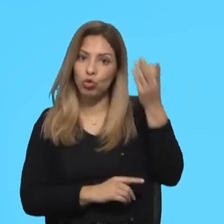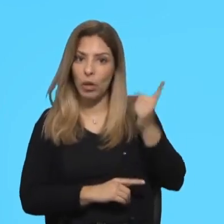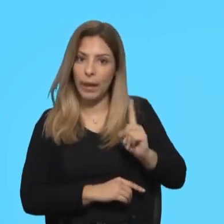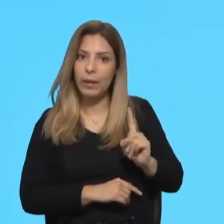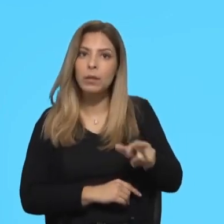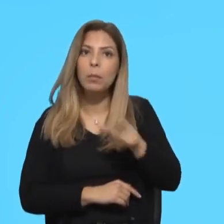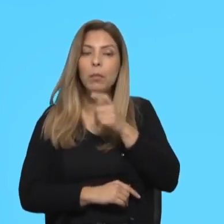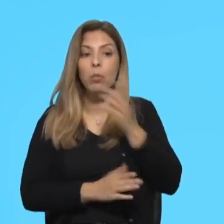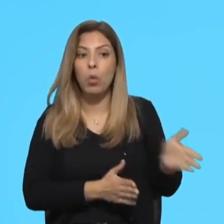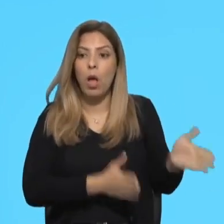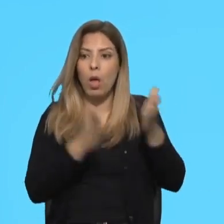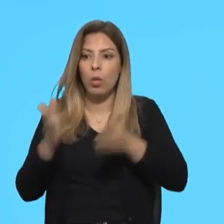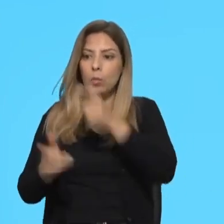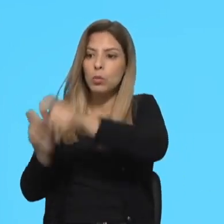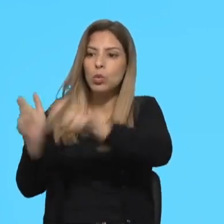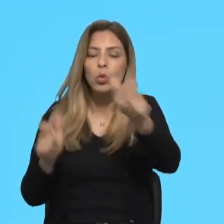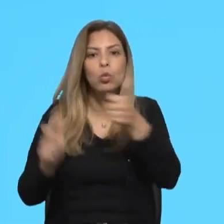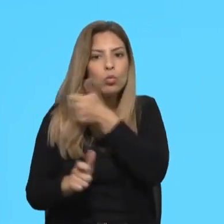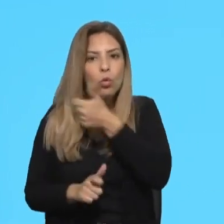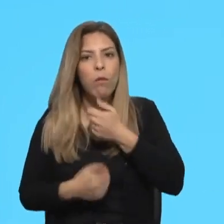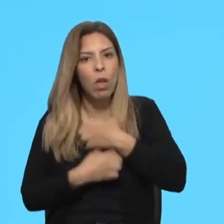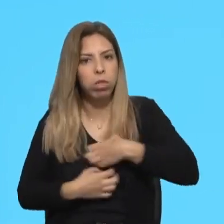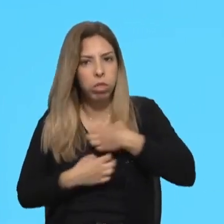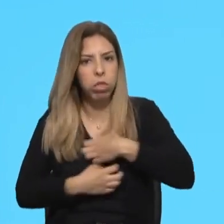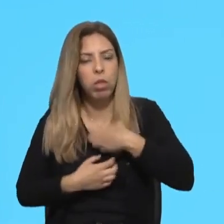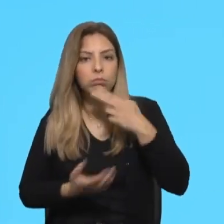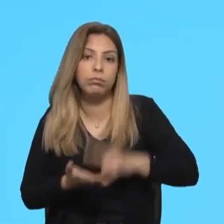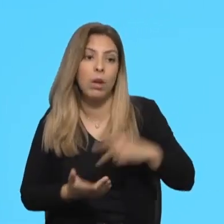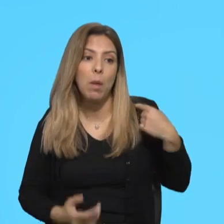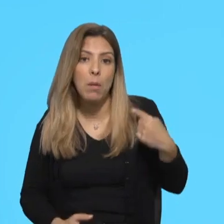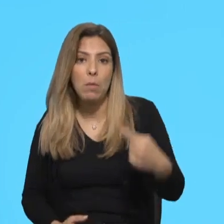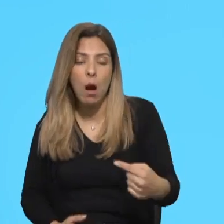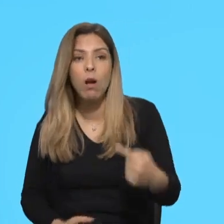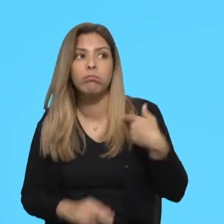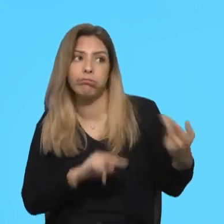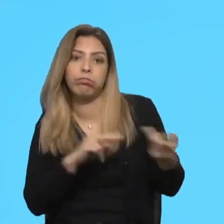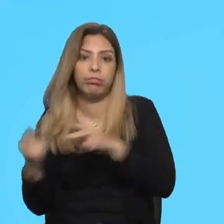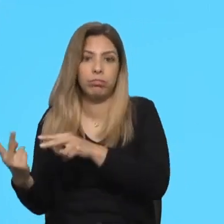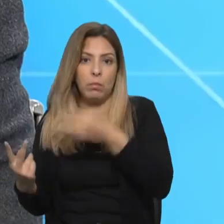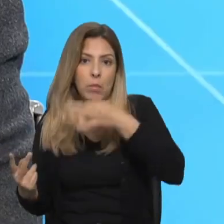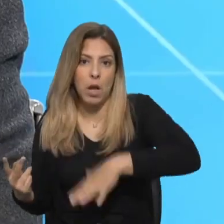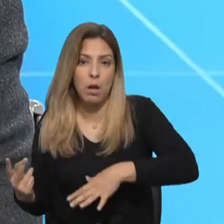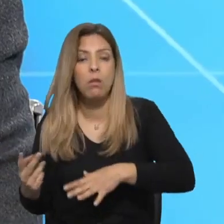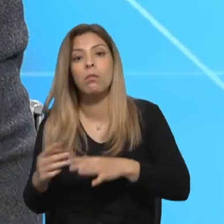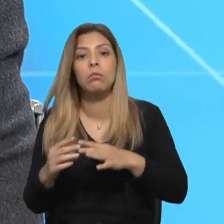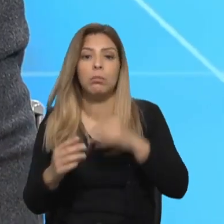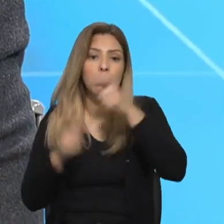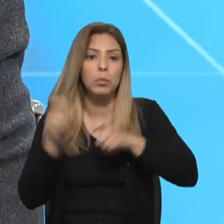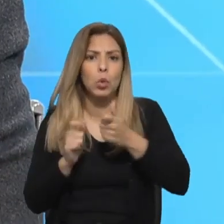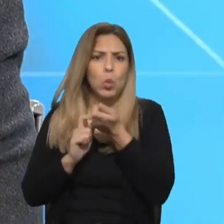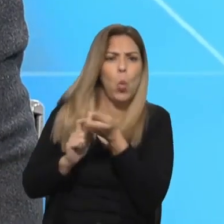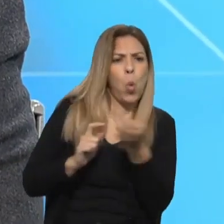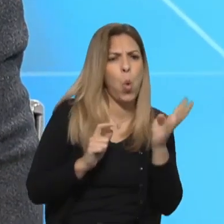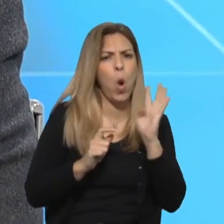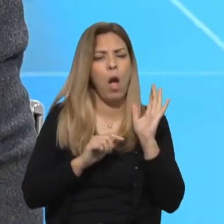palavra humana perante quem sofre na realidade e provocando deslocações em massa de pessoas que procuravam uma